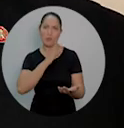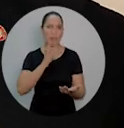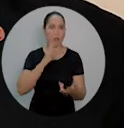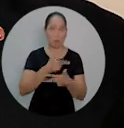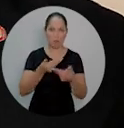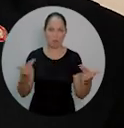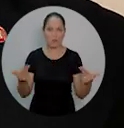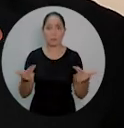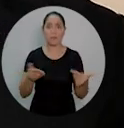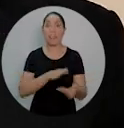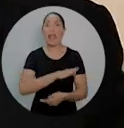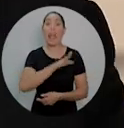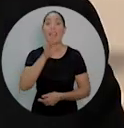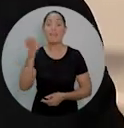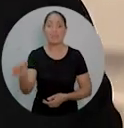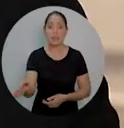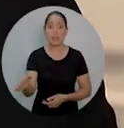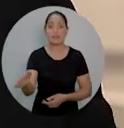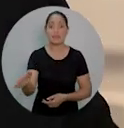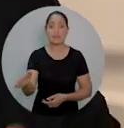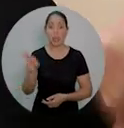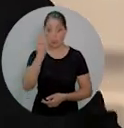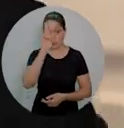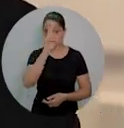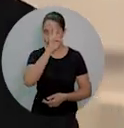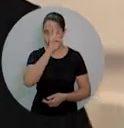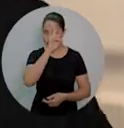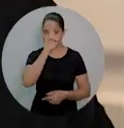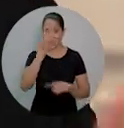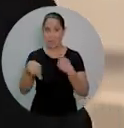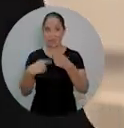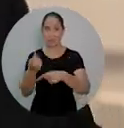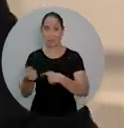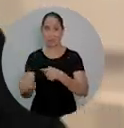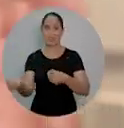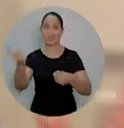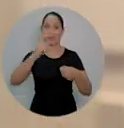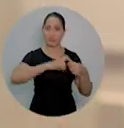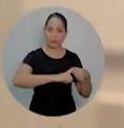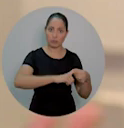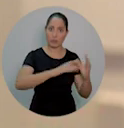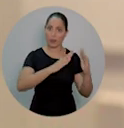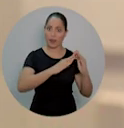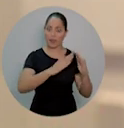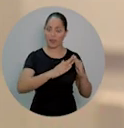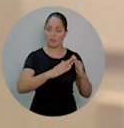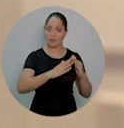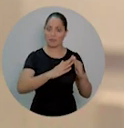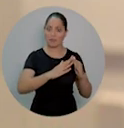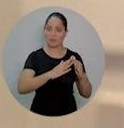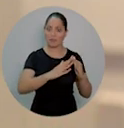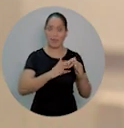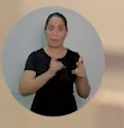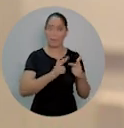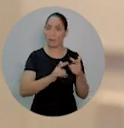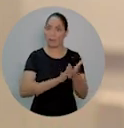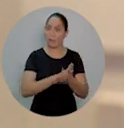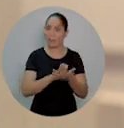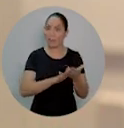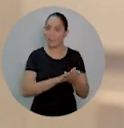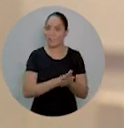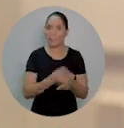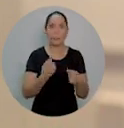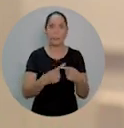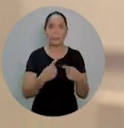vai utilizando um veículo com aplicativo e no retorno vai para sua casa sem grandes problemas, né? E é um serviço